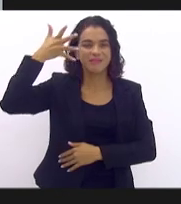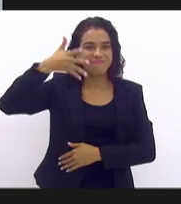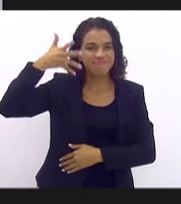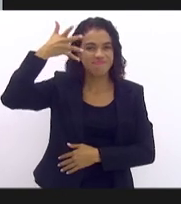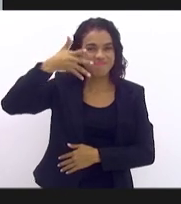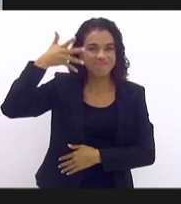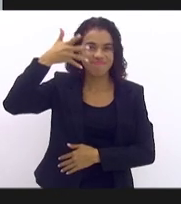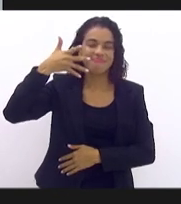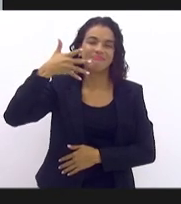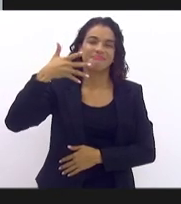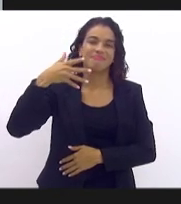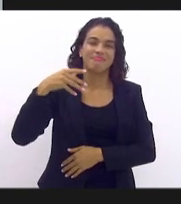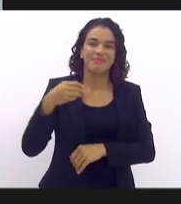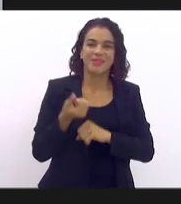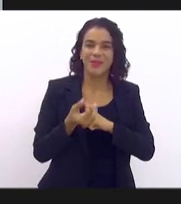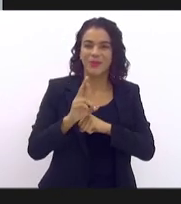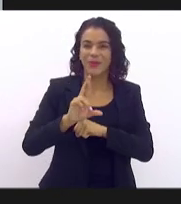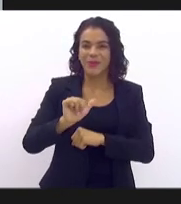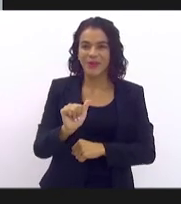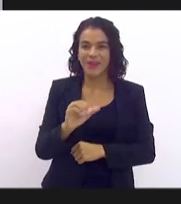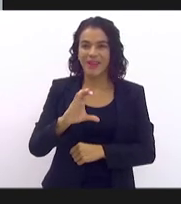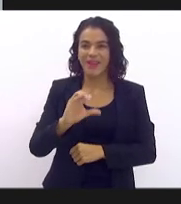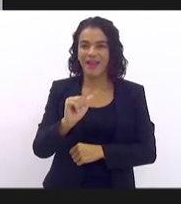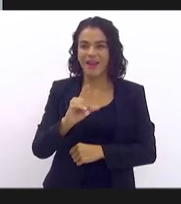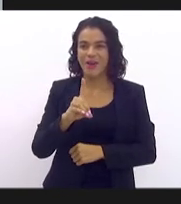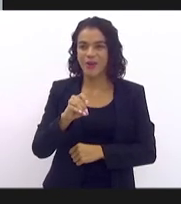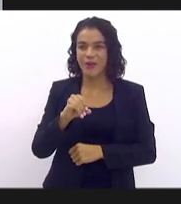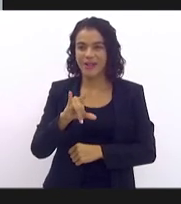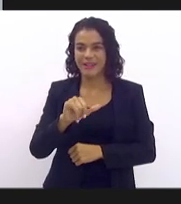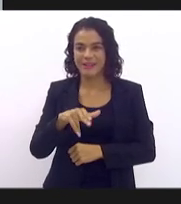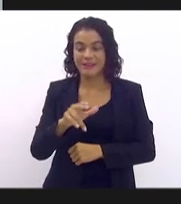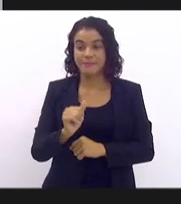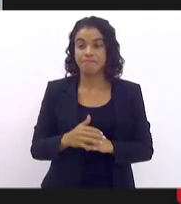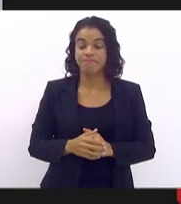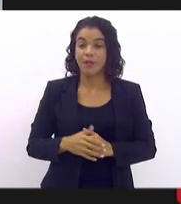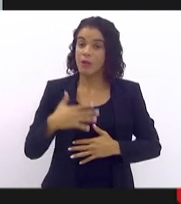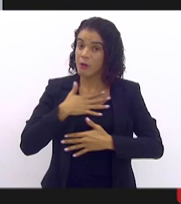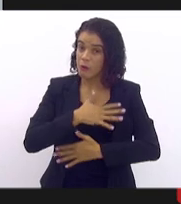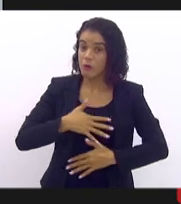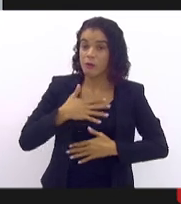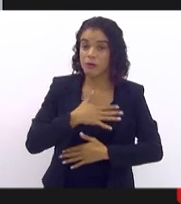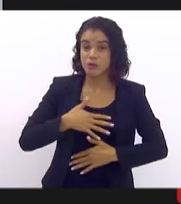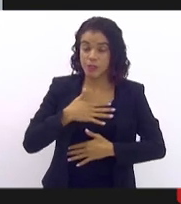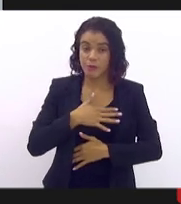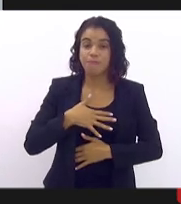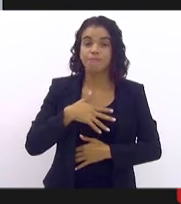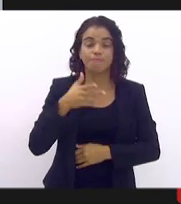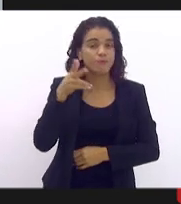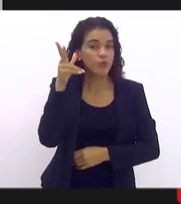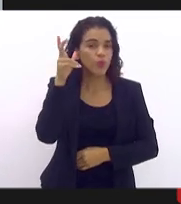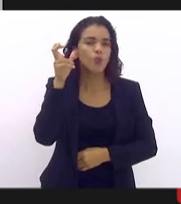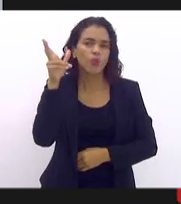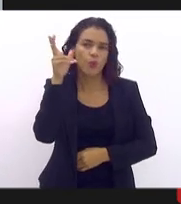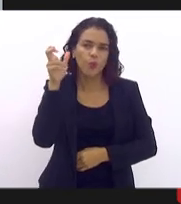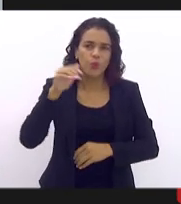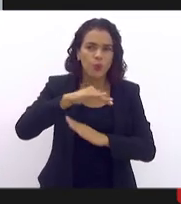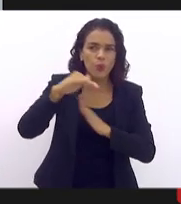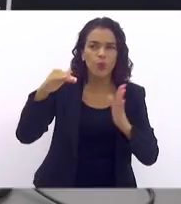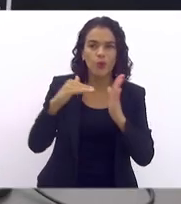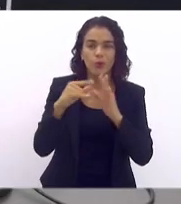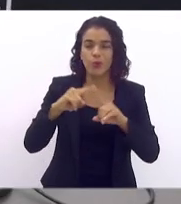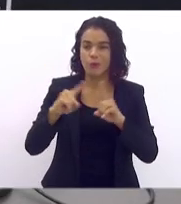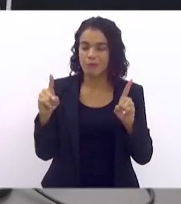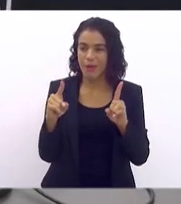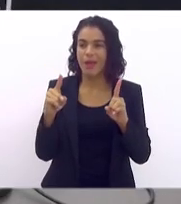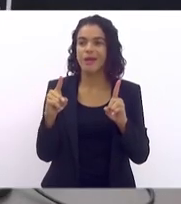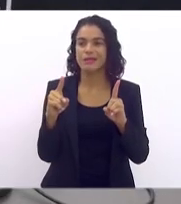Carolina Carvalho. Olha, deputada Marta Rocha, eu gostei muito do que ouvi, mas saio